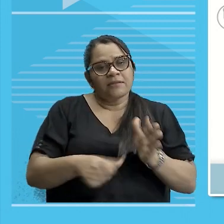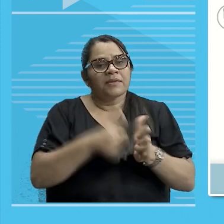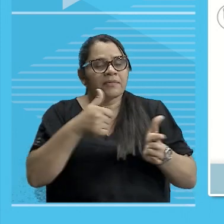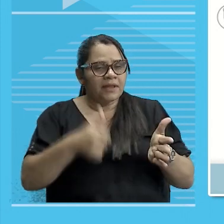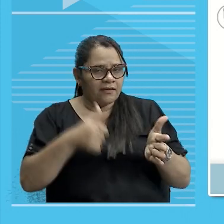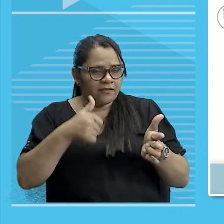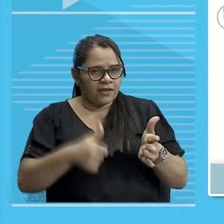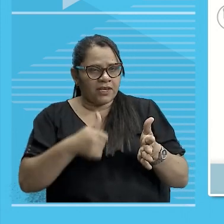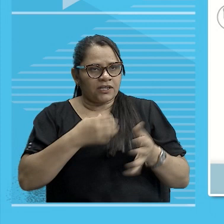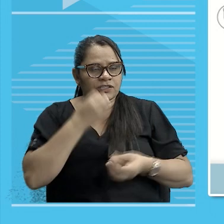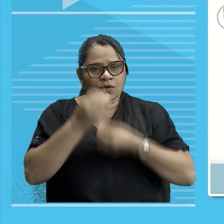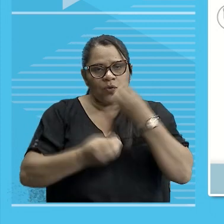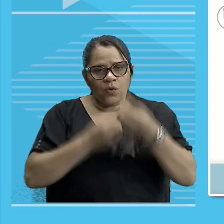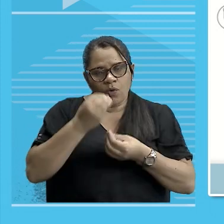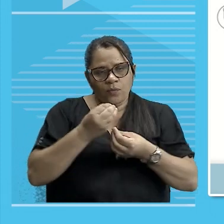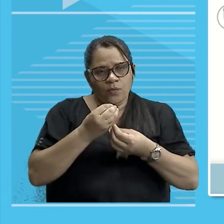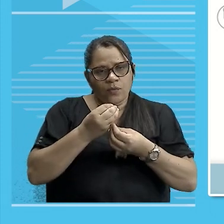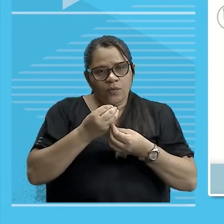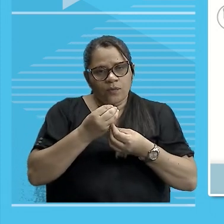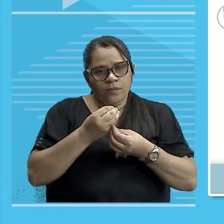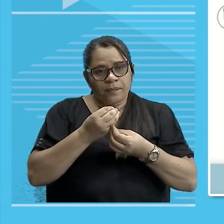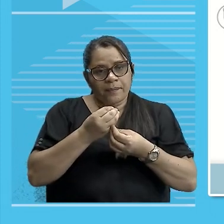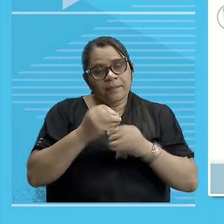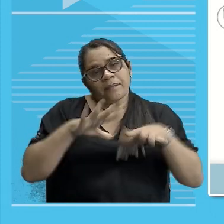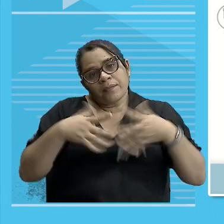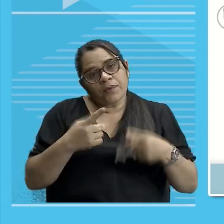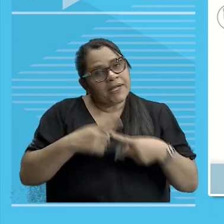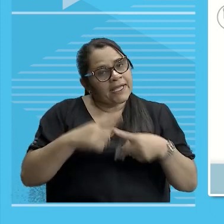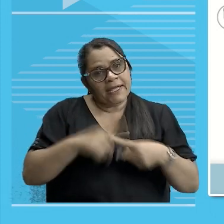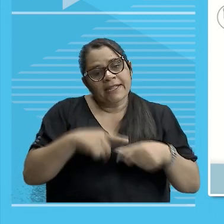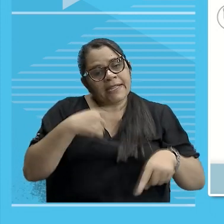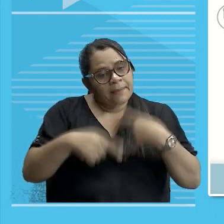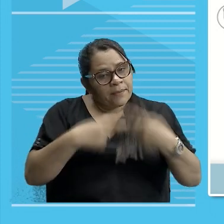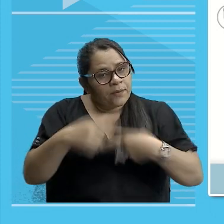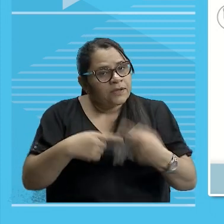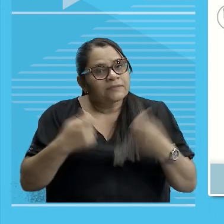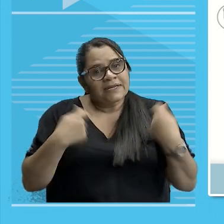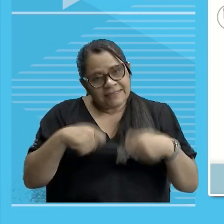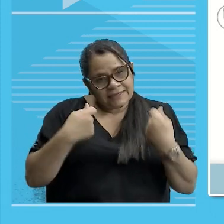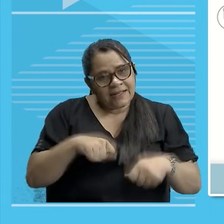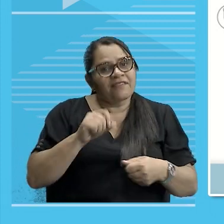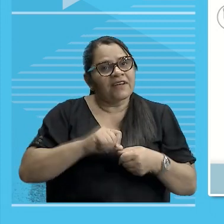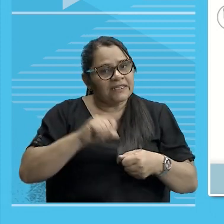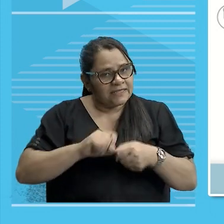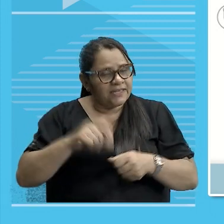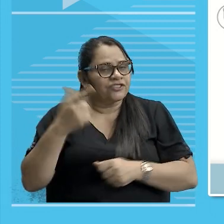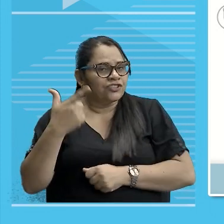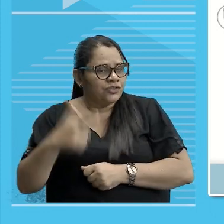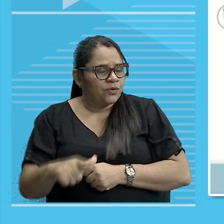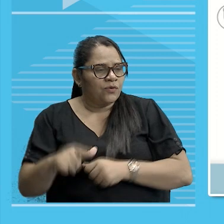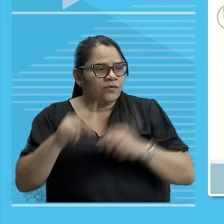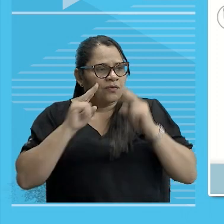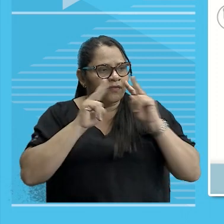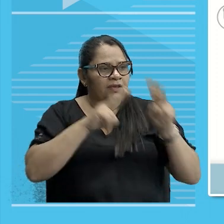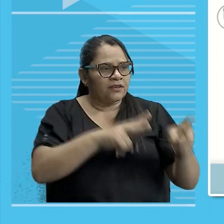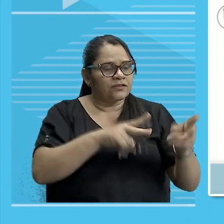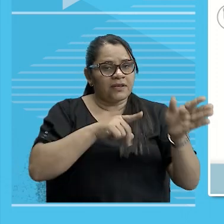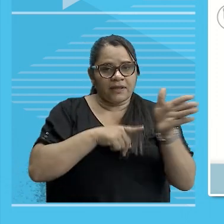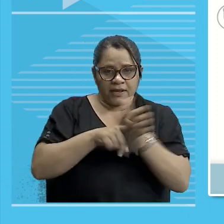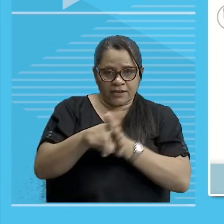em que ter de refazer tranquilo e essa questão